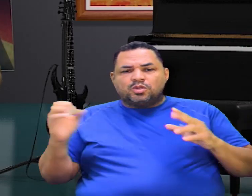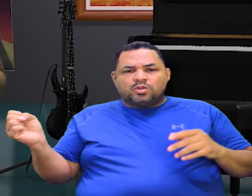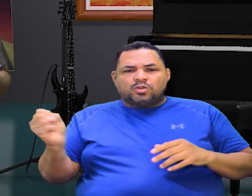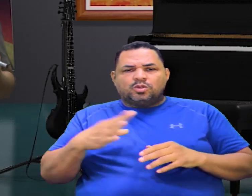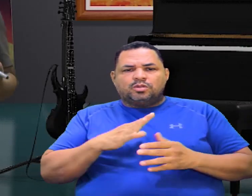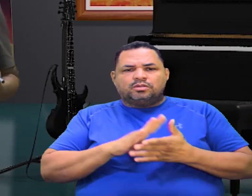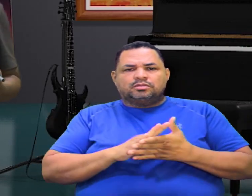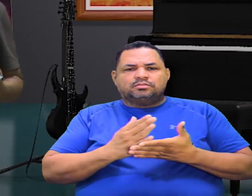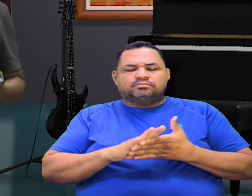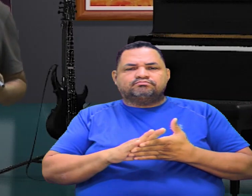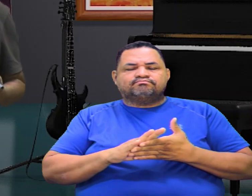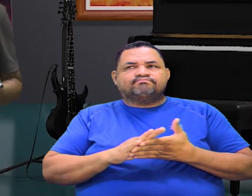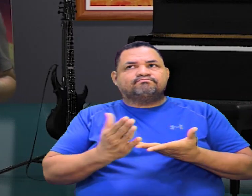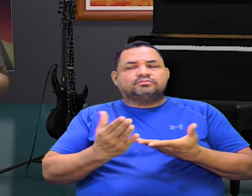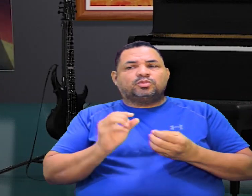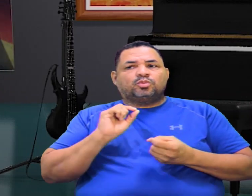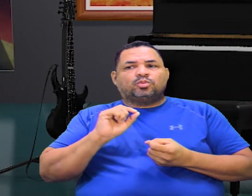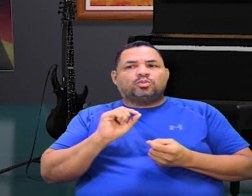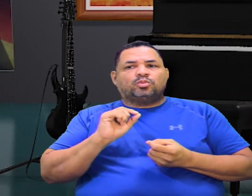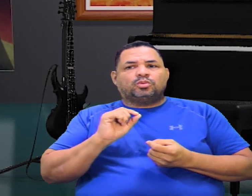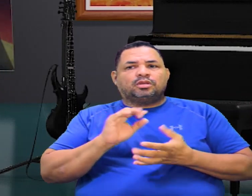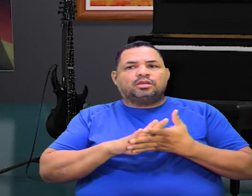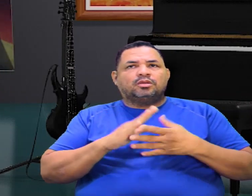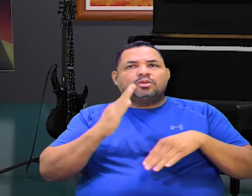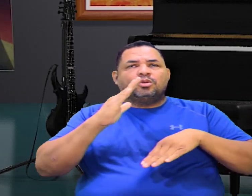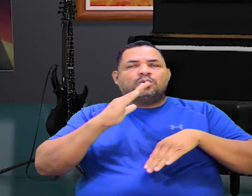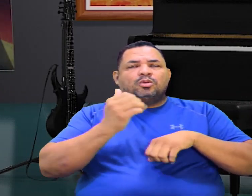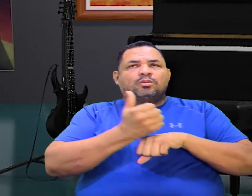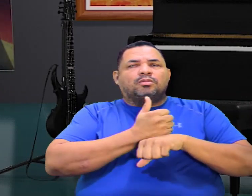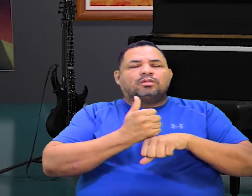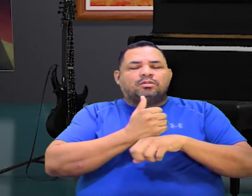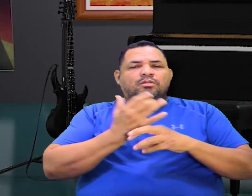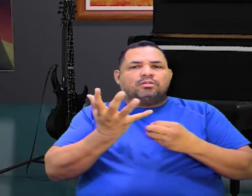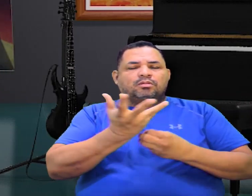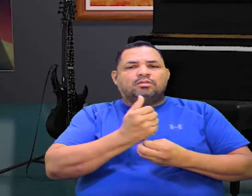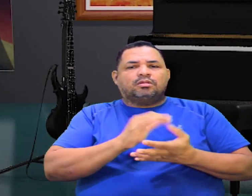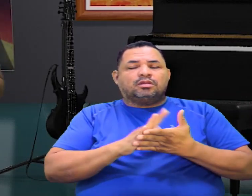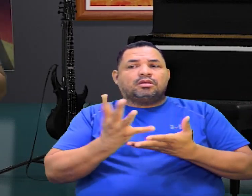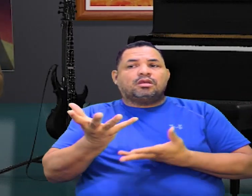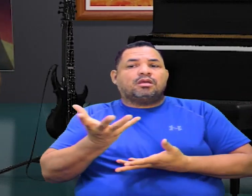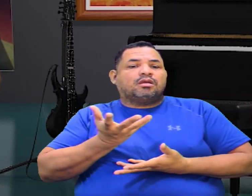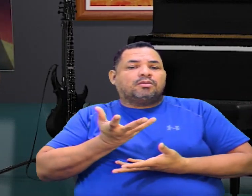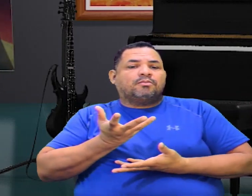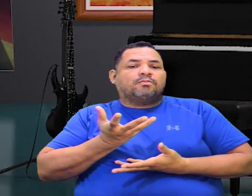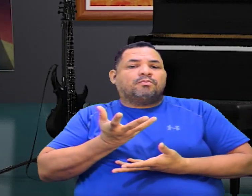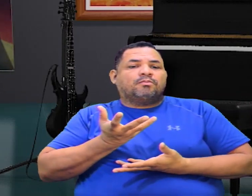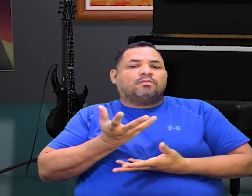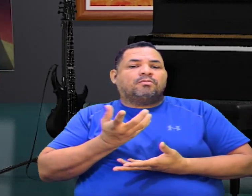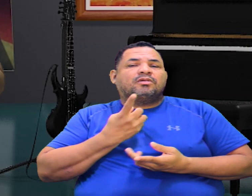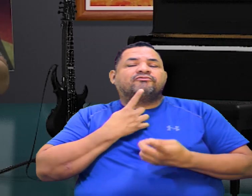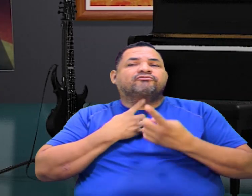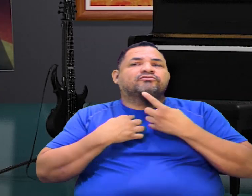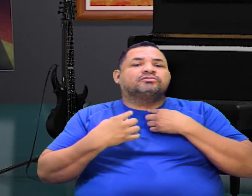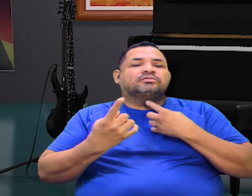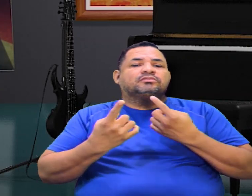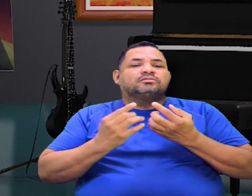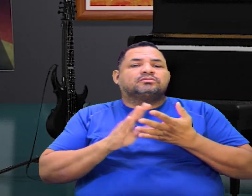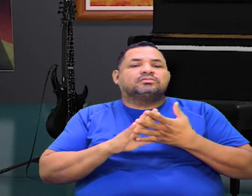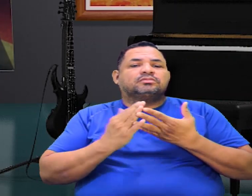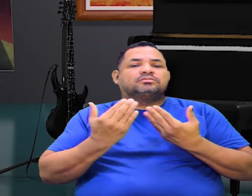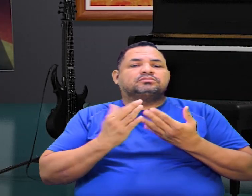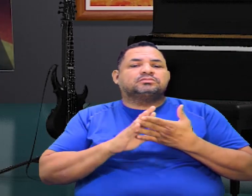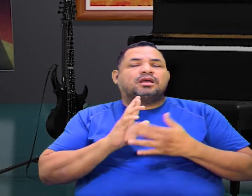para para o artista o que ele mais deseja é eh a a